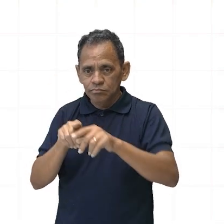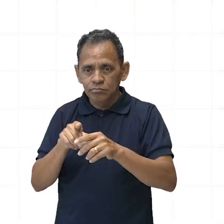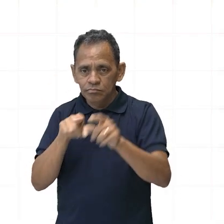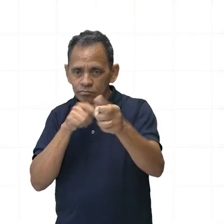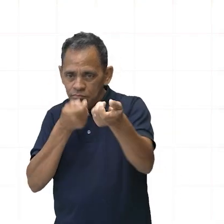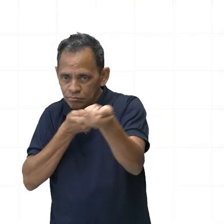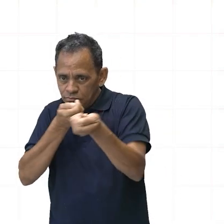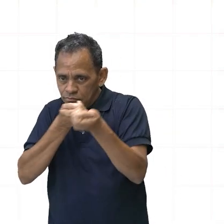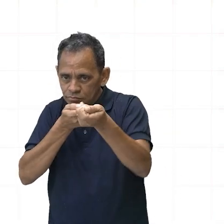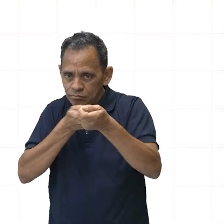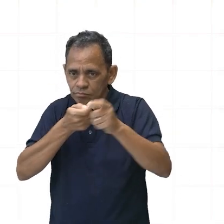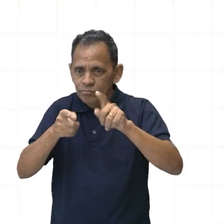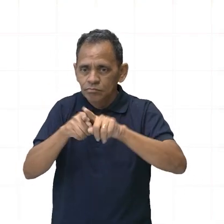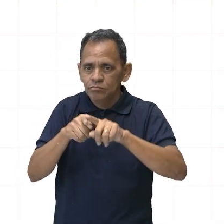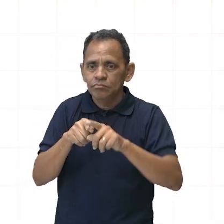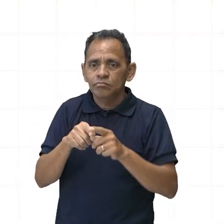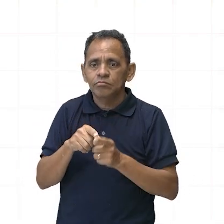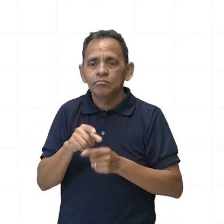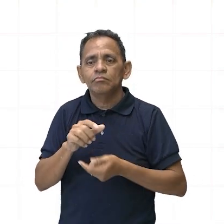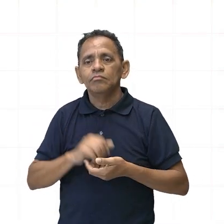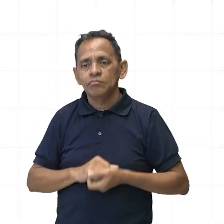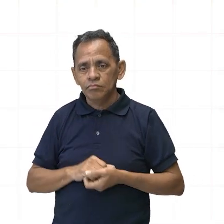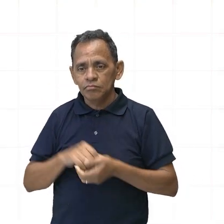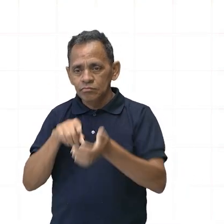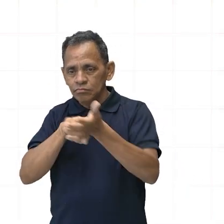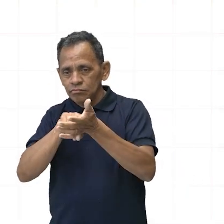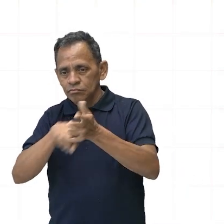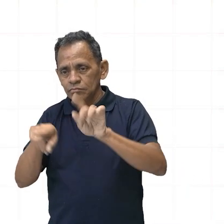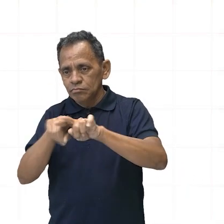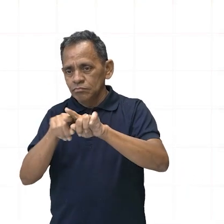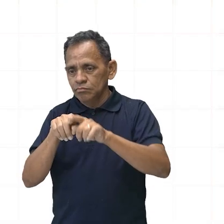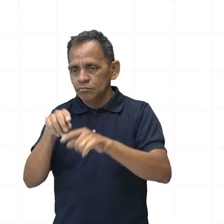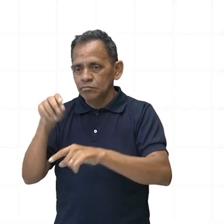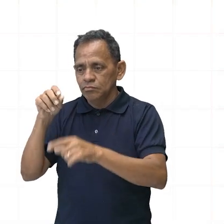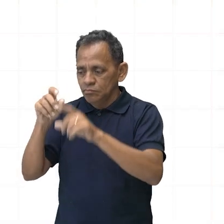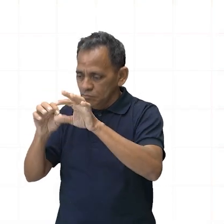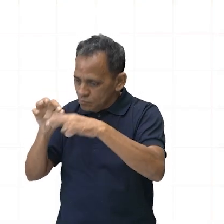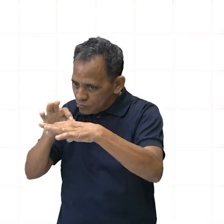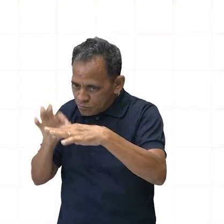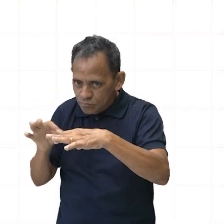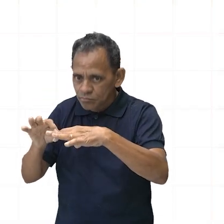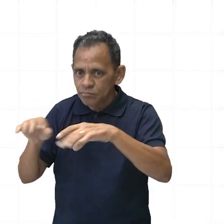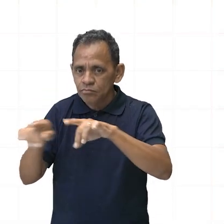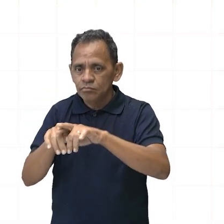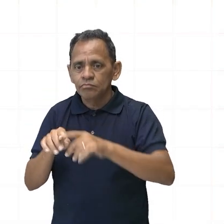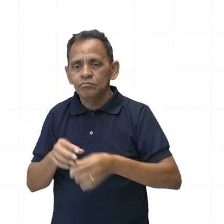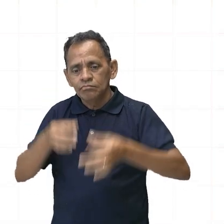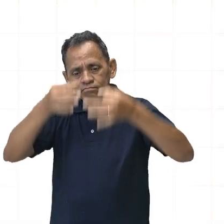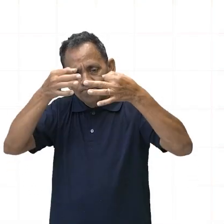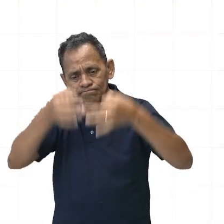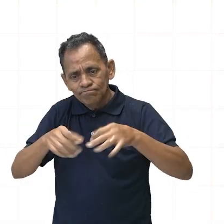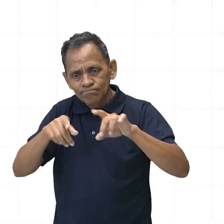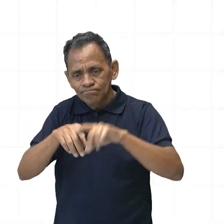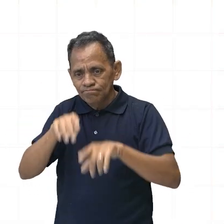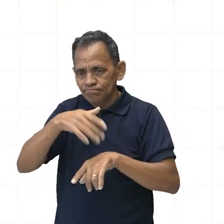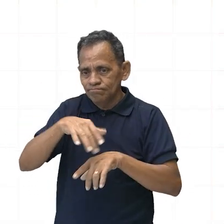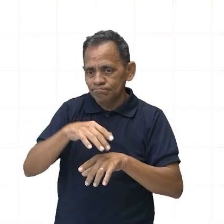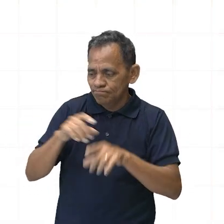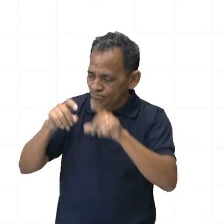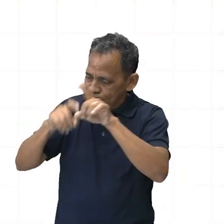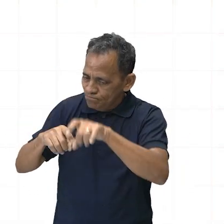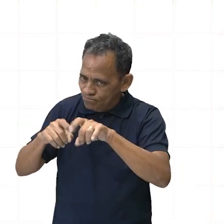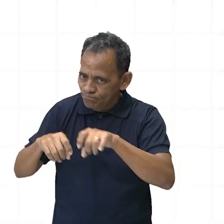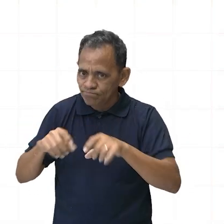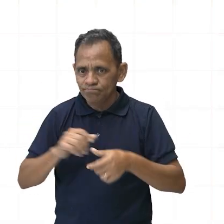esses cultivos, tá? E isso acaba permitindo uma aplicação mais precisa, né, na parte da agricultura